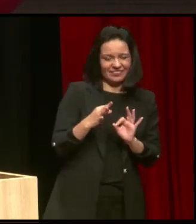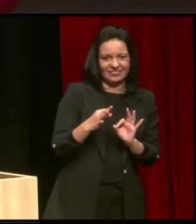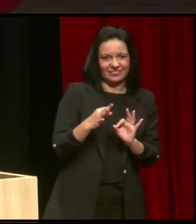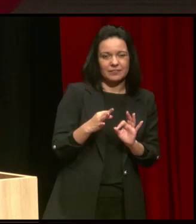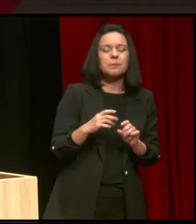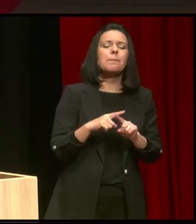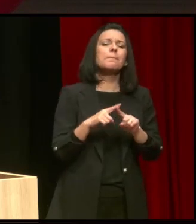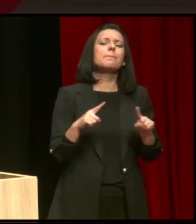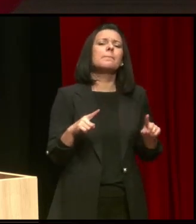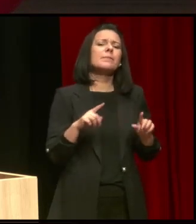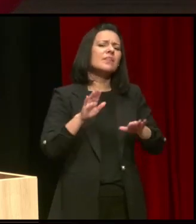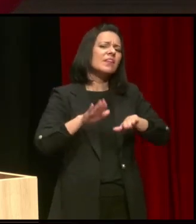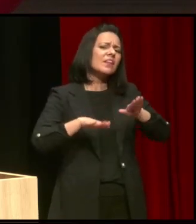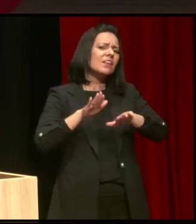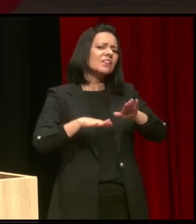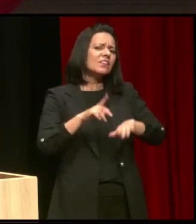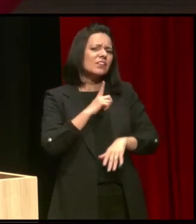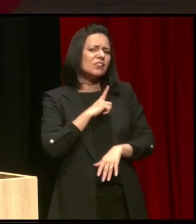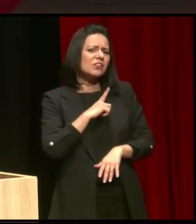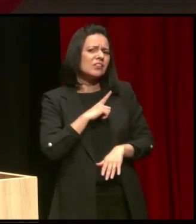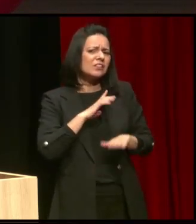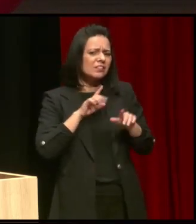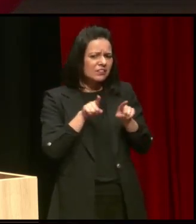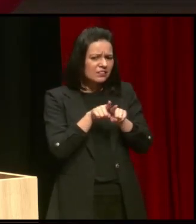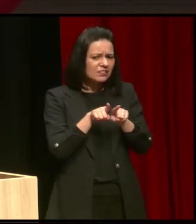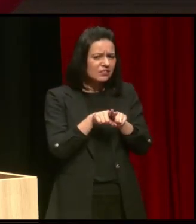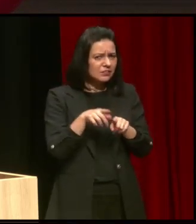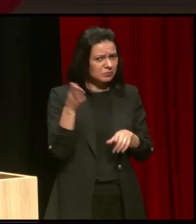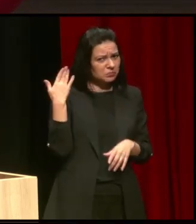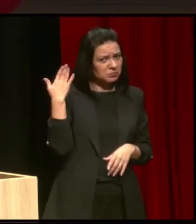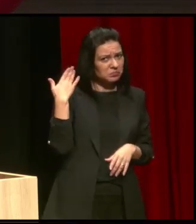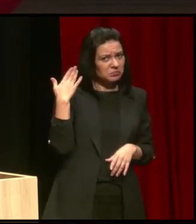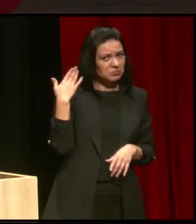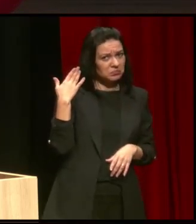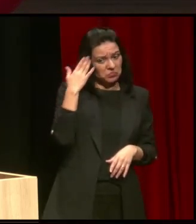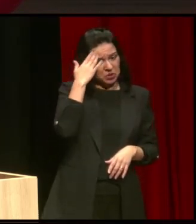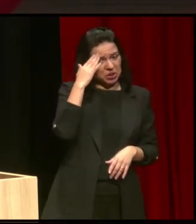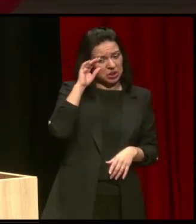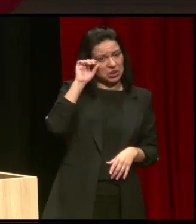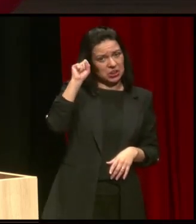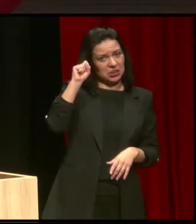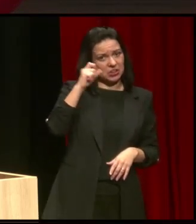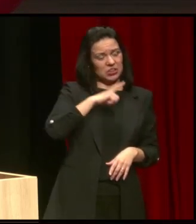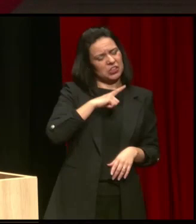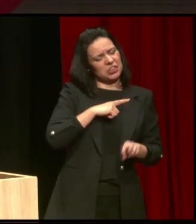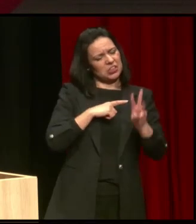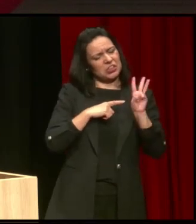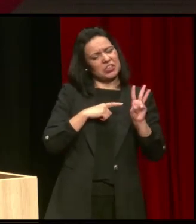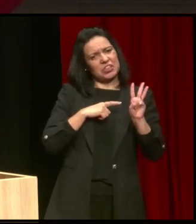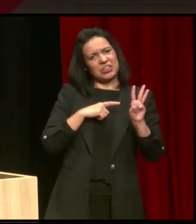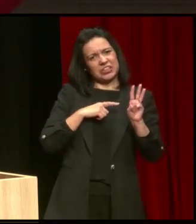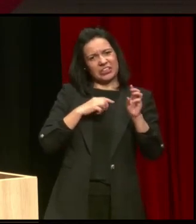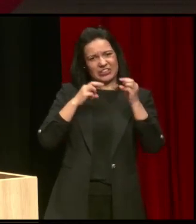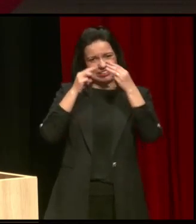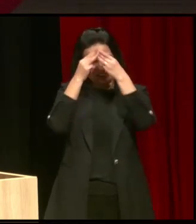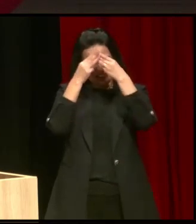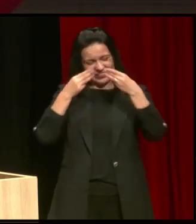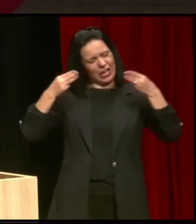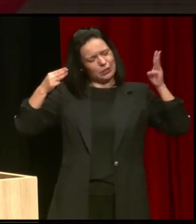visitar Jesus, quantos sábios vieram ter Jesus? A gente não sabe, mas as pinturas tudo fala, né, três reis magos do Oriente a só,